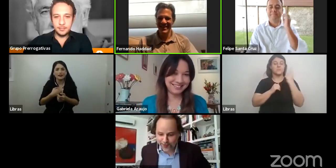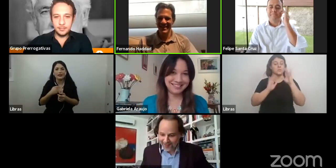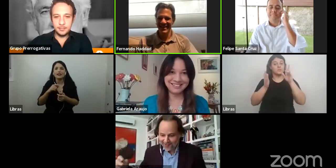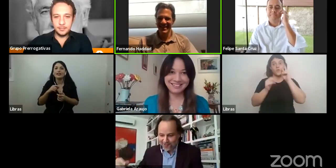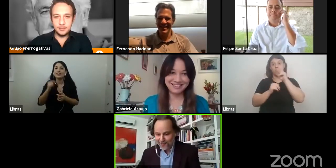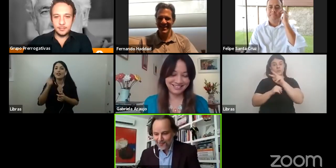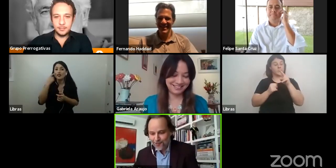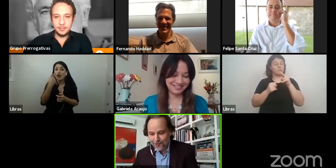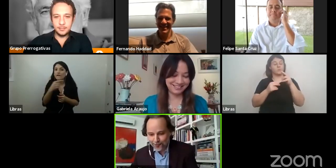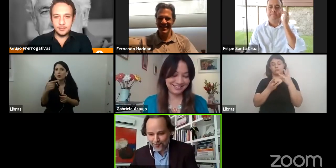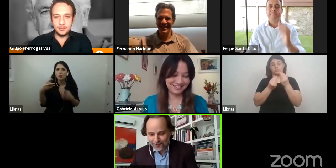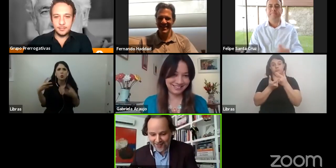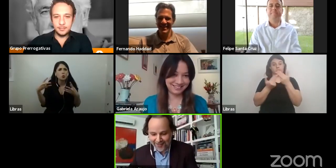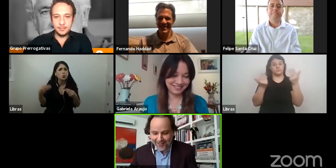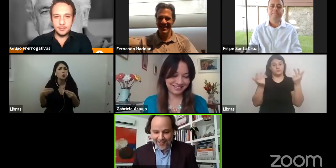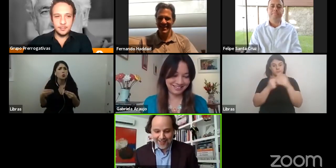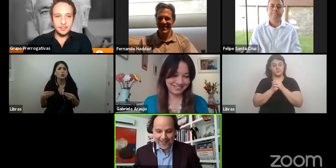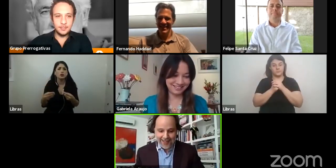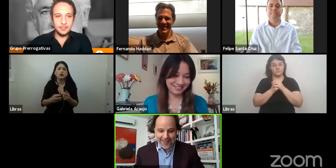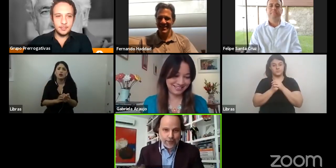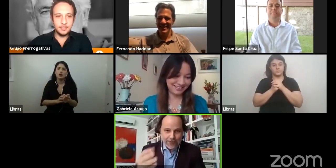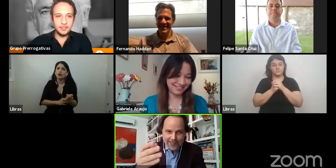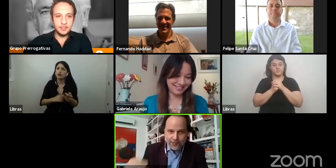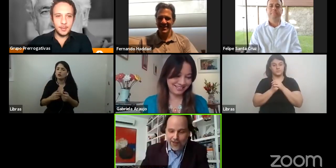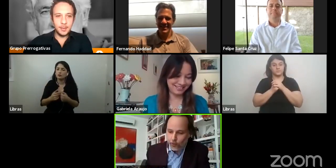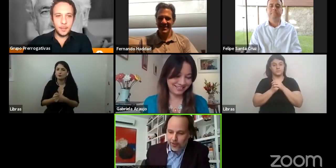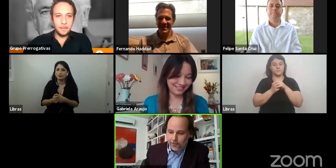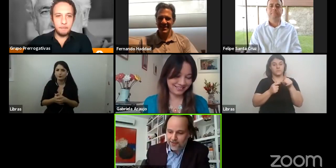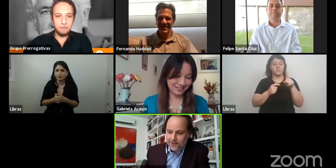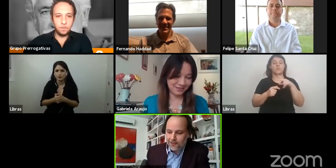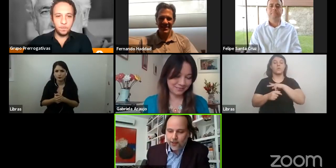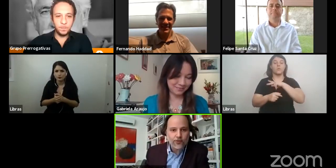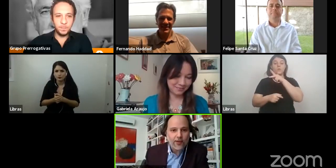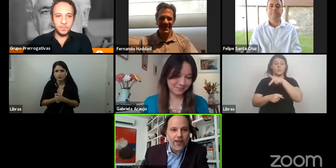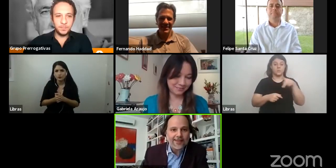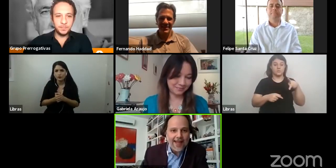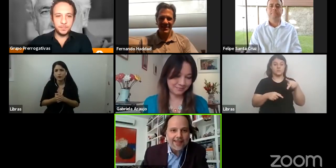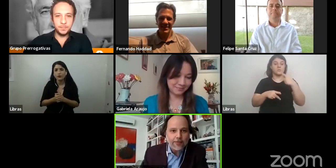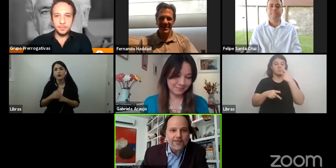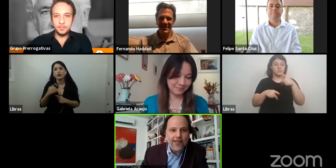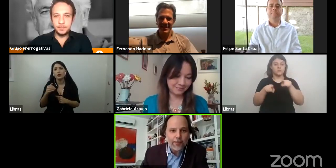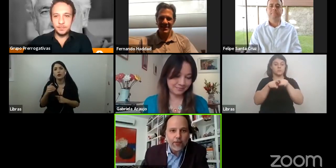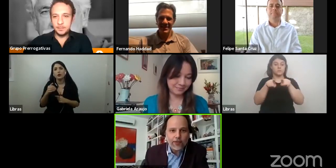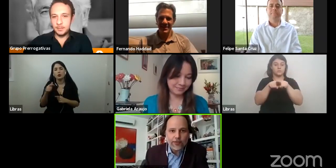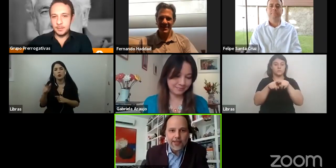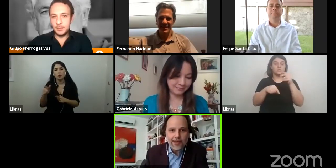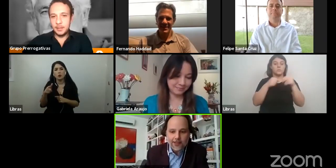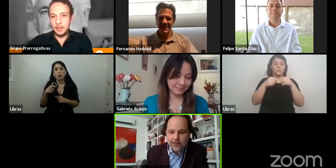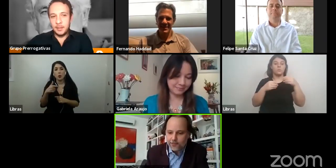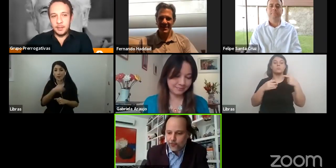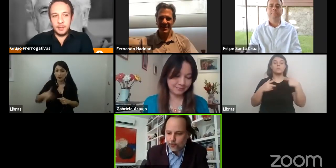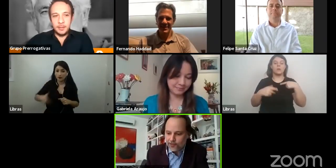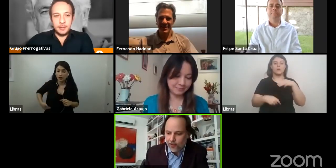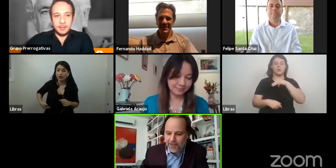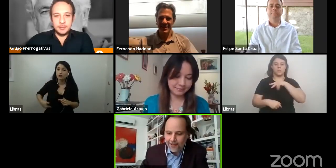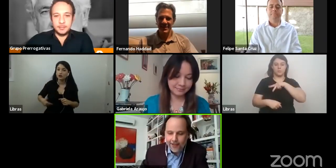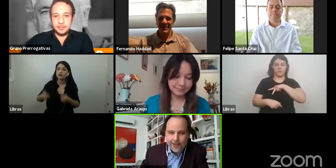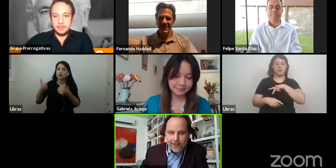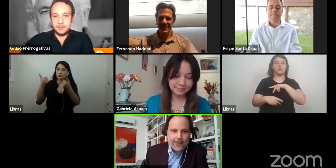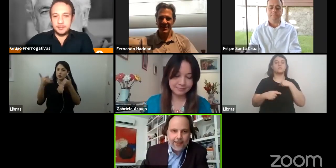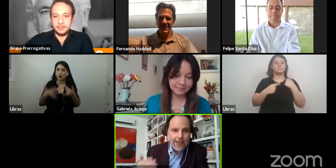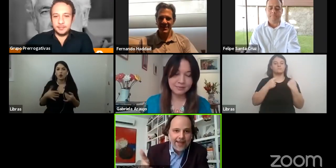viu de tudo, né? Nós já vimos de tudo, enfim. E o presidente falou, né? O presidente Santa Cruz, do ataque do Ministério Público, né? As posturas